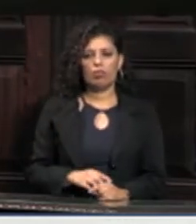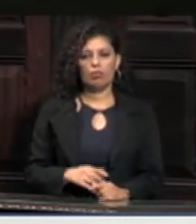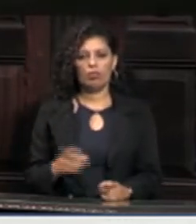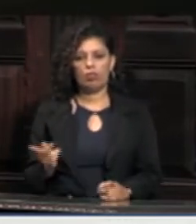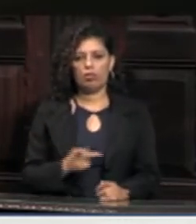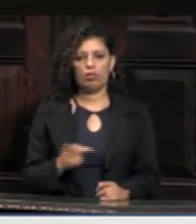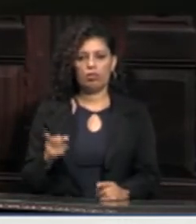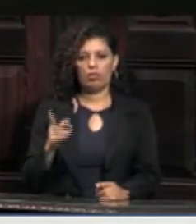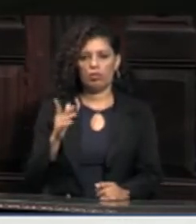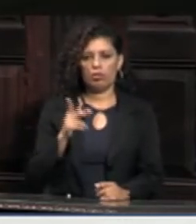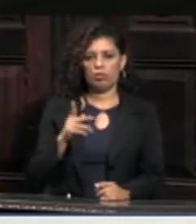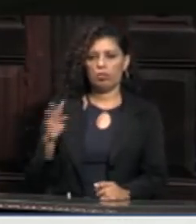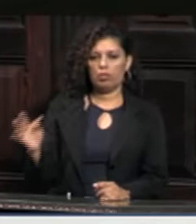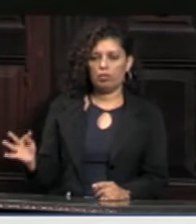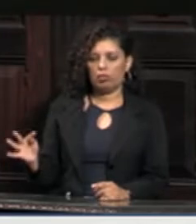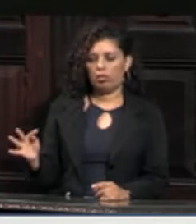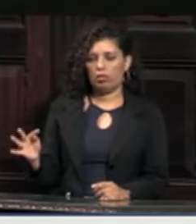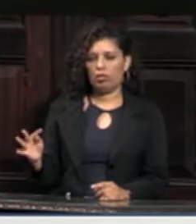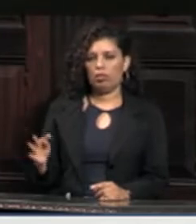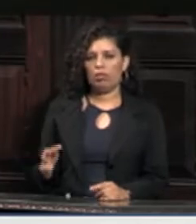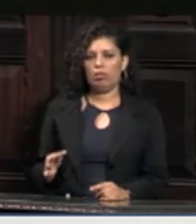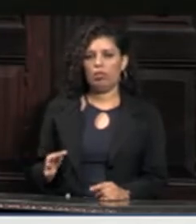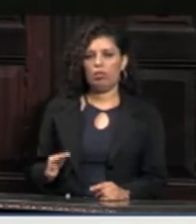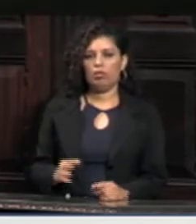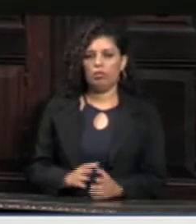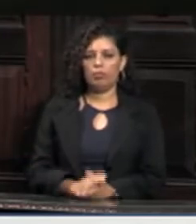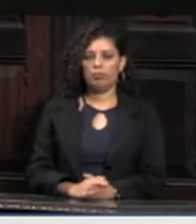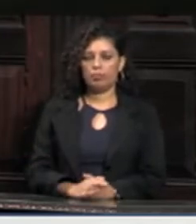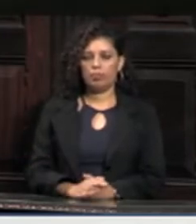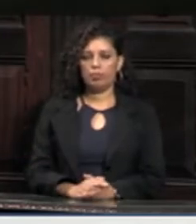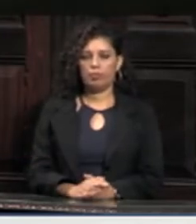petistas empedernidos.